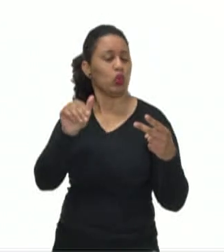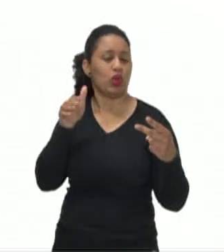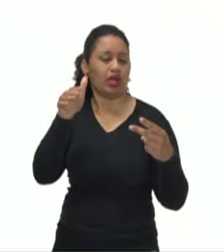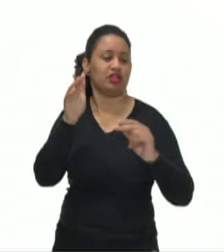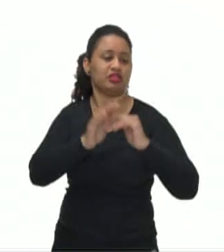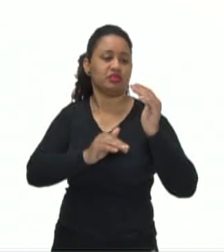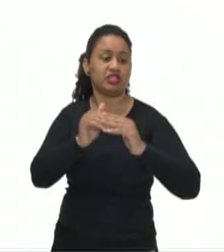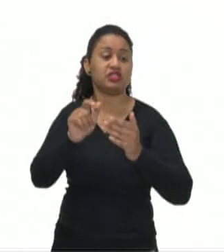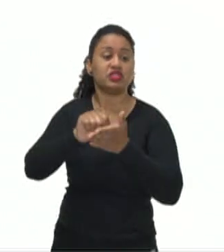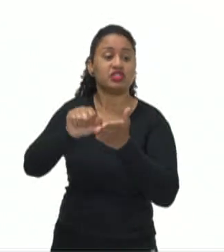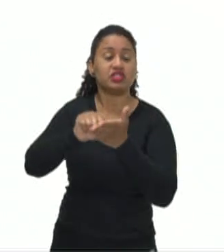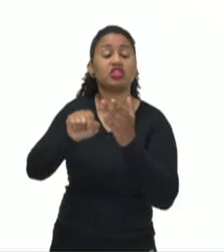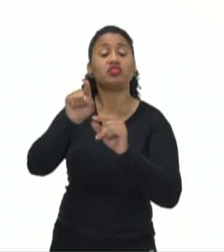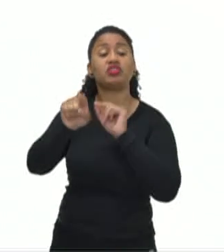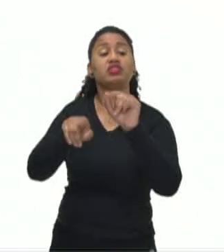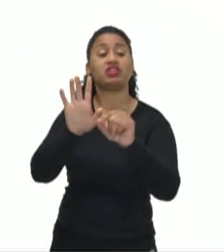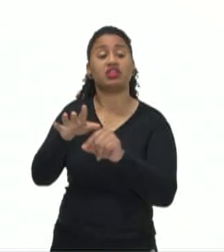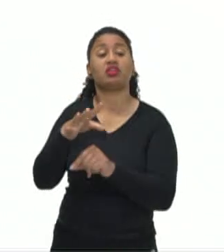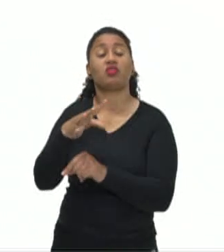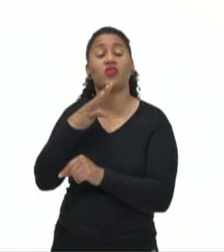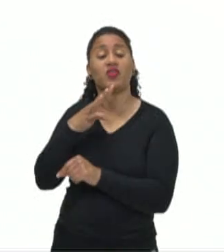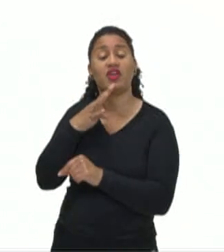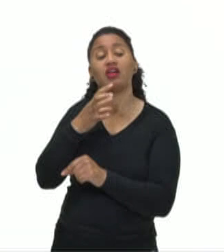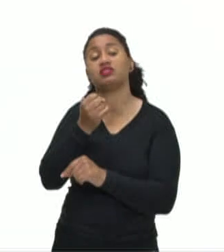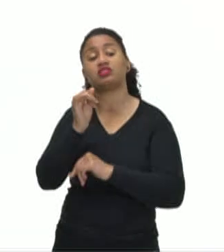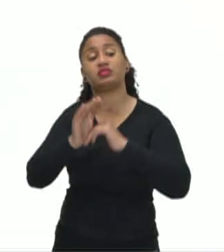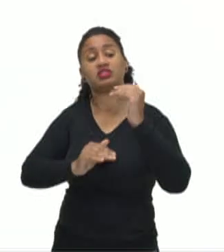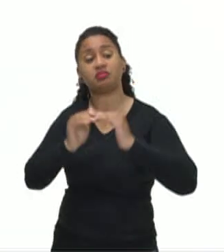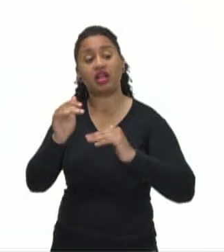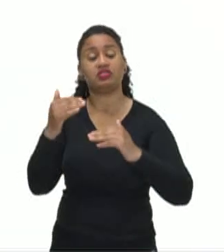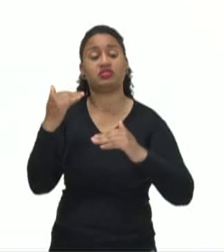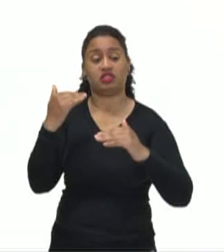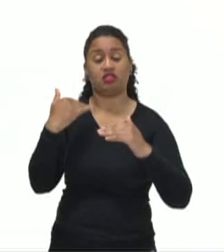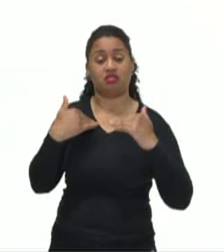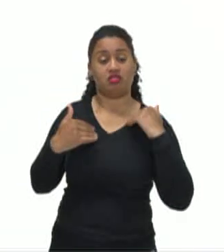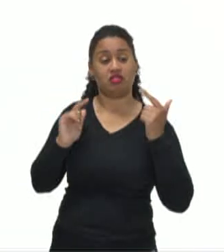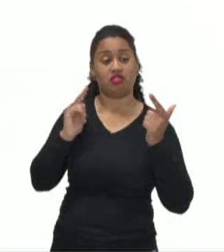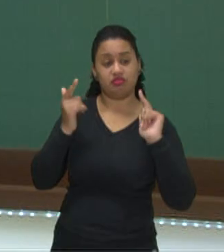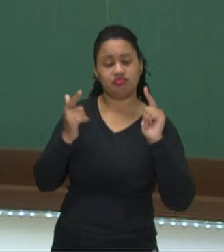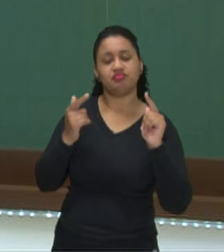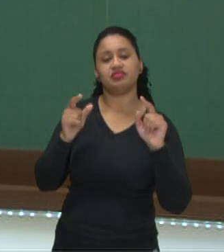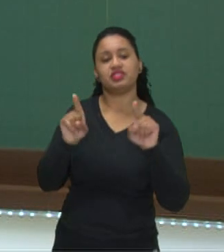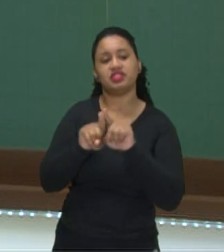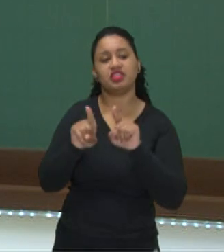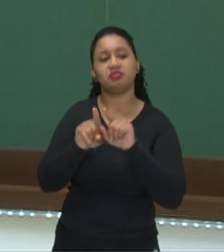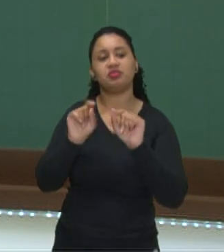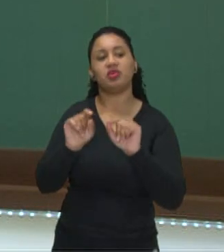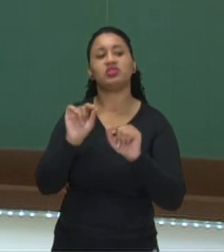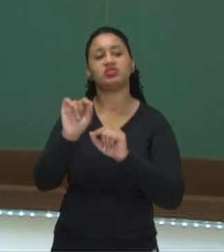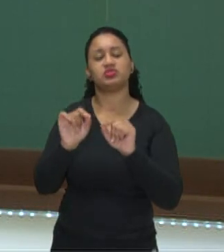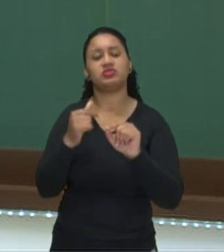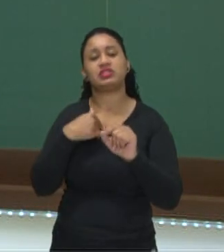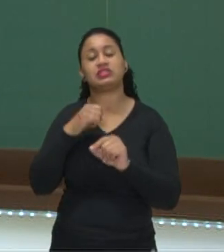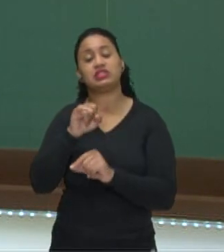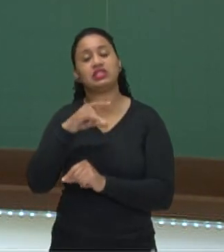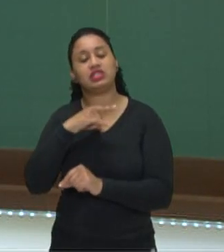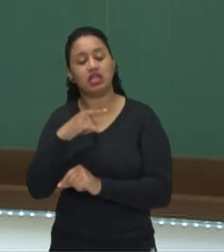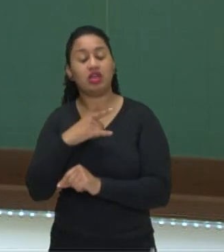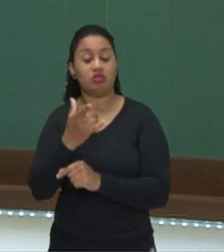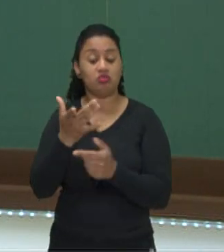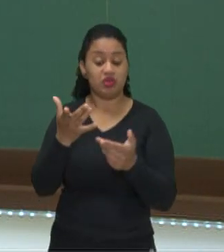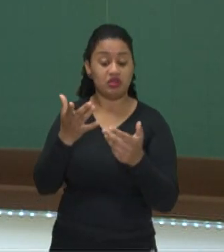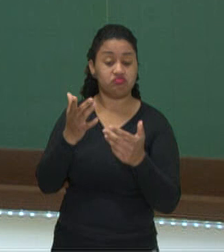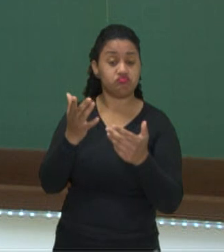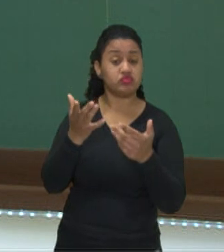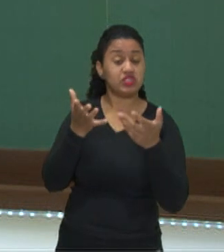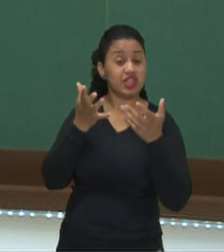praticou, escreva o que você já sabia sobre as práticas corporais de aventura. Aqui você também pode colocar se tem alguma prática corporal